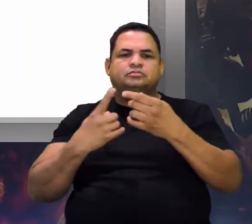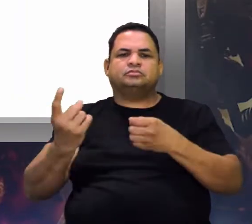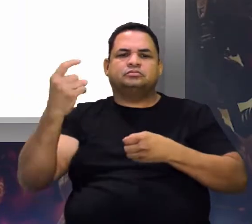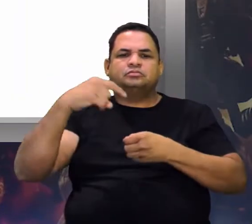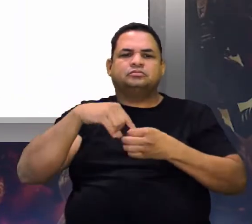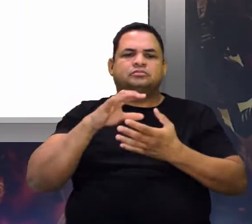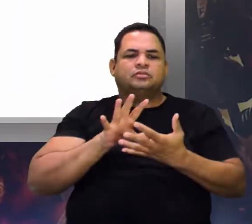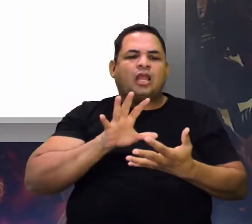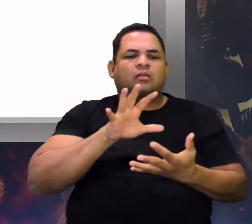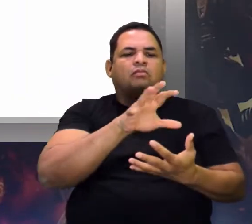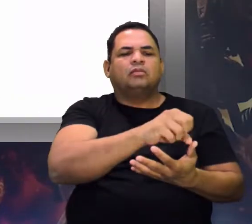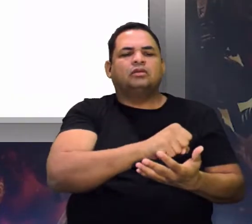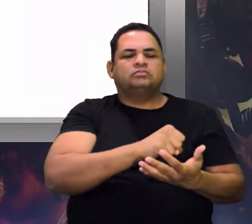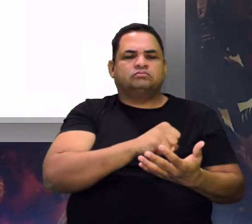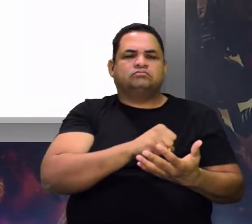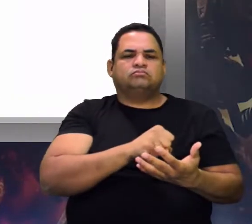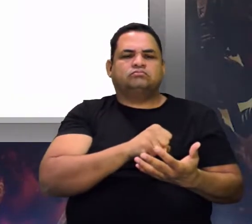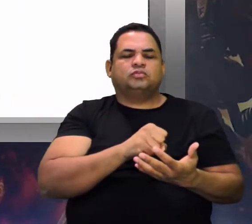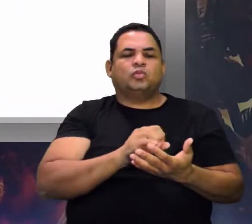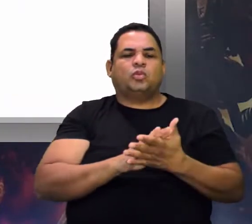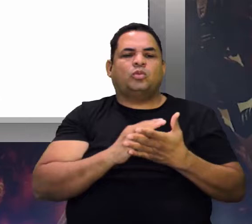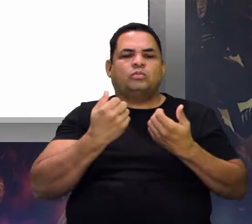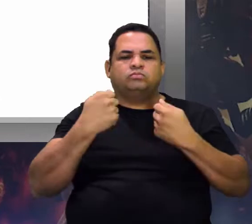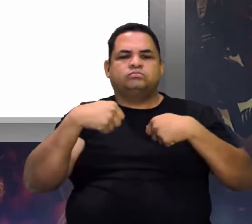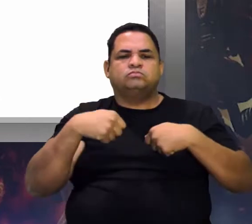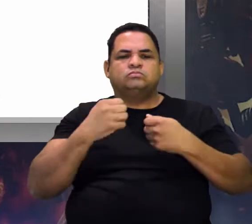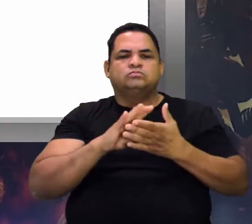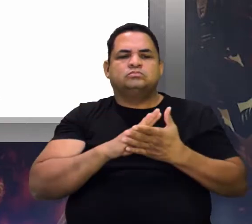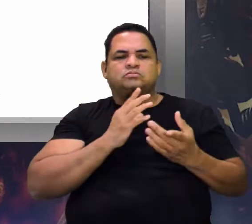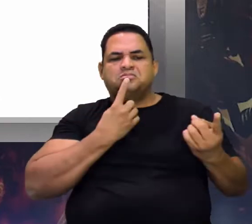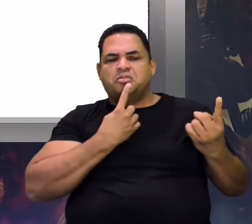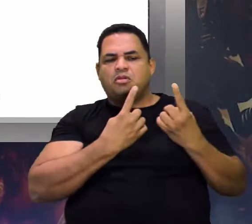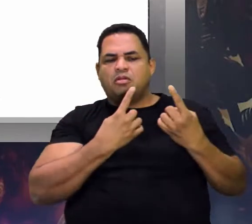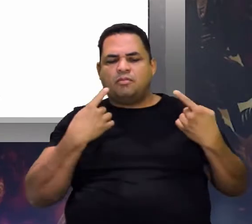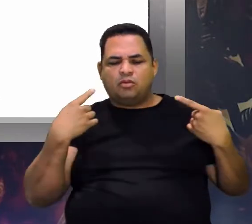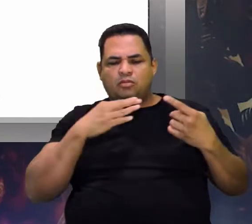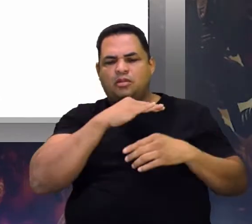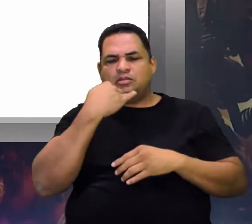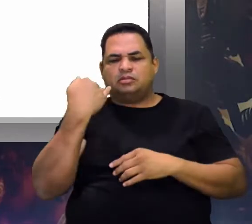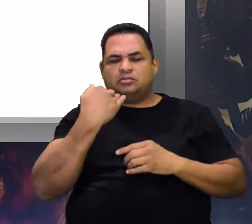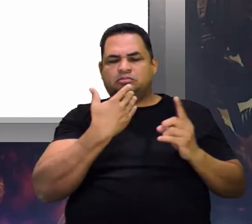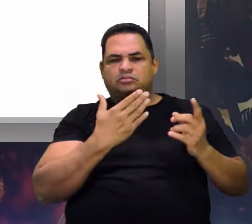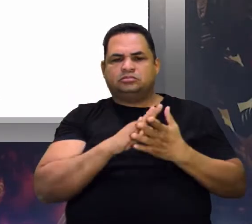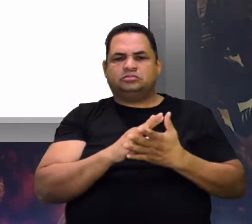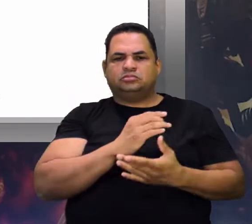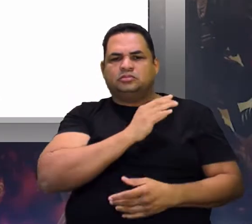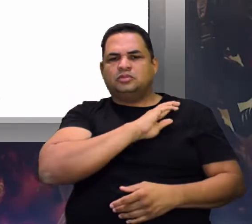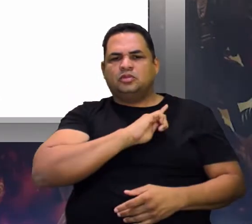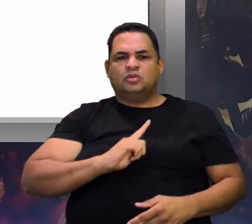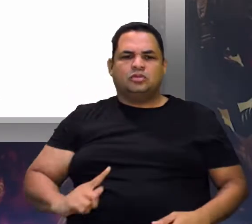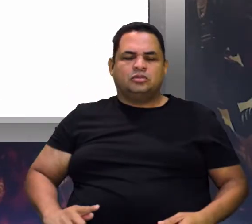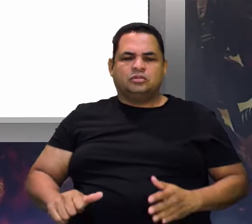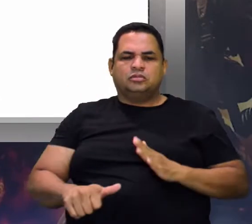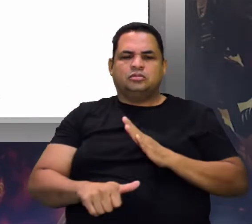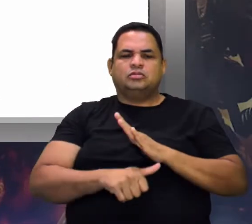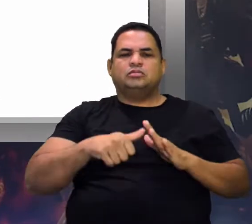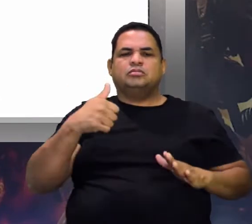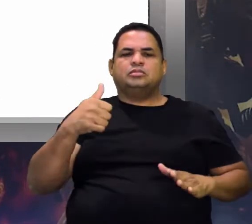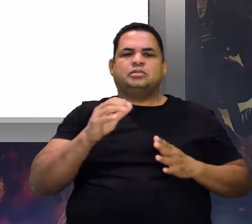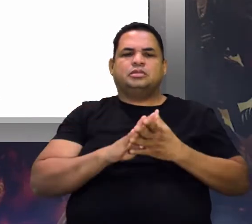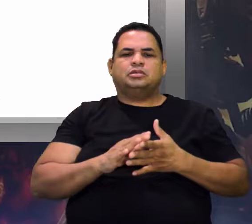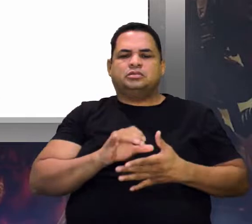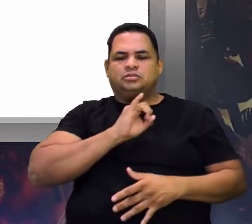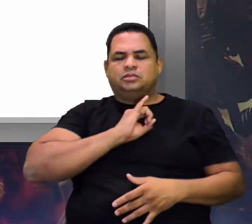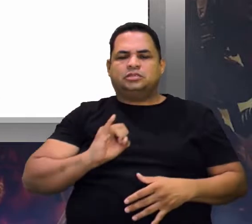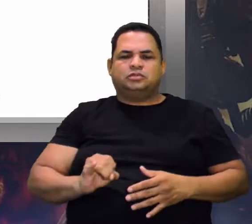voltaram, tomaram o poder em Roma, um irmão matou o outro e governou como o primeiro governante de Roma. Isso